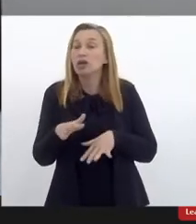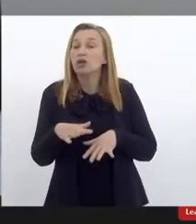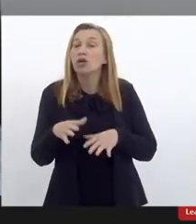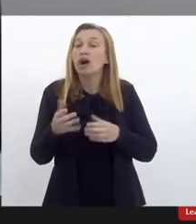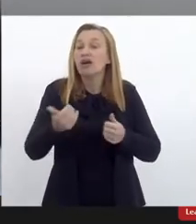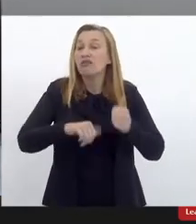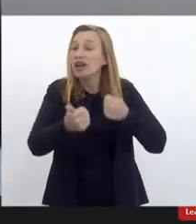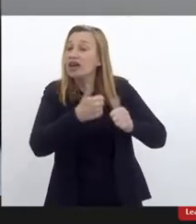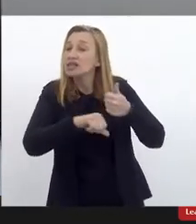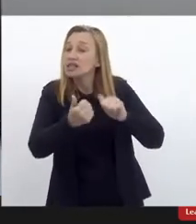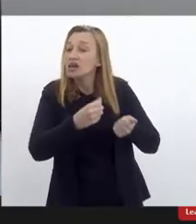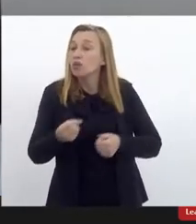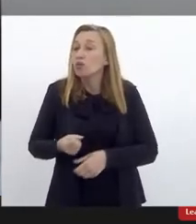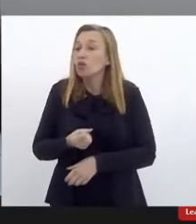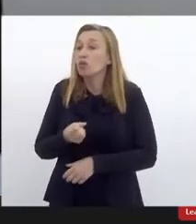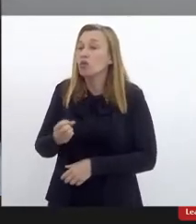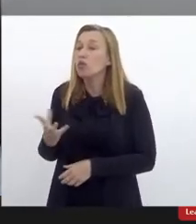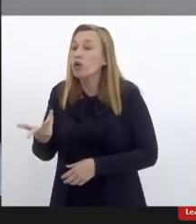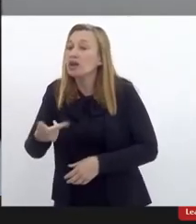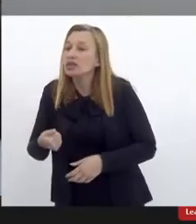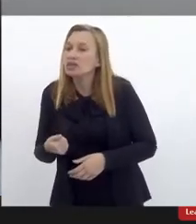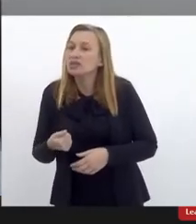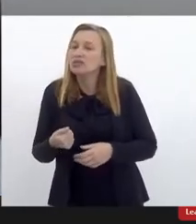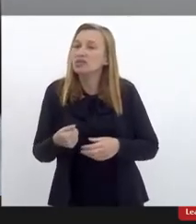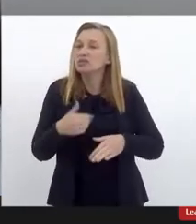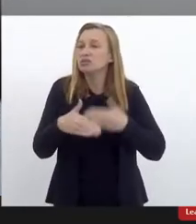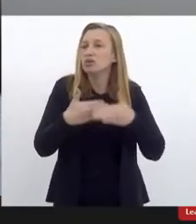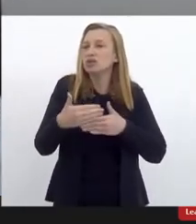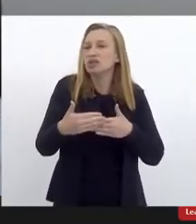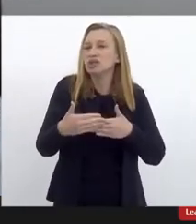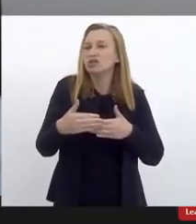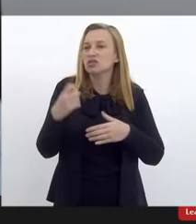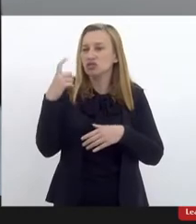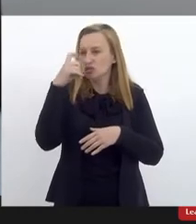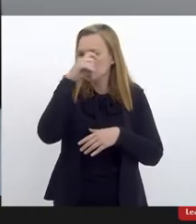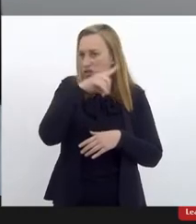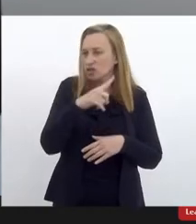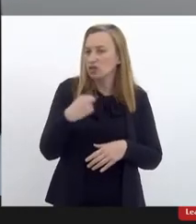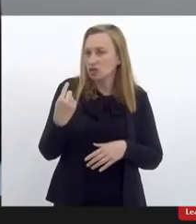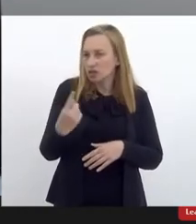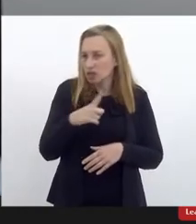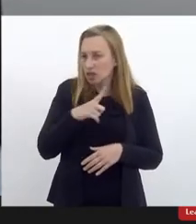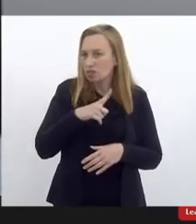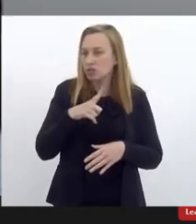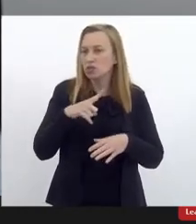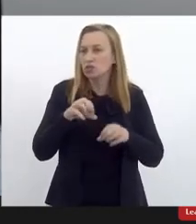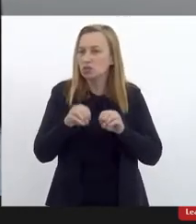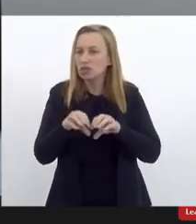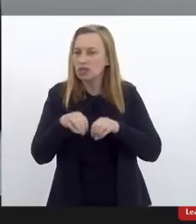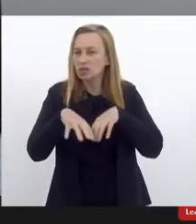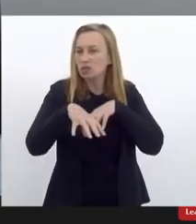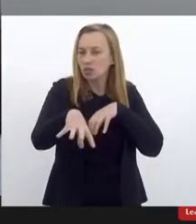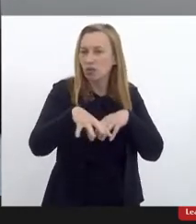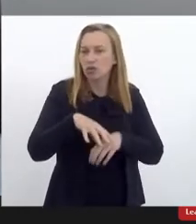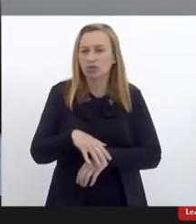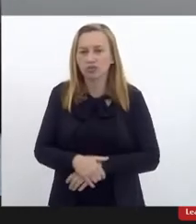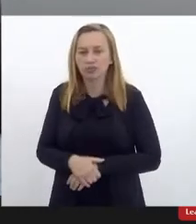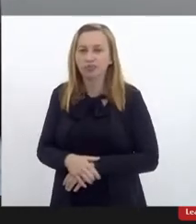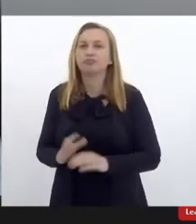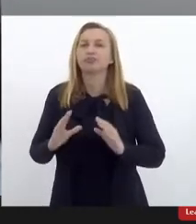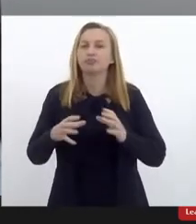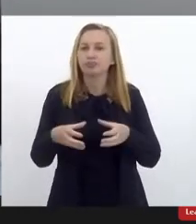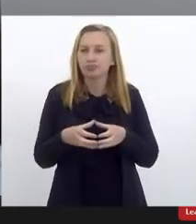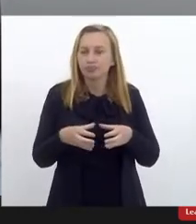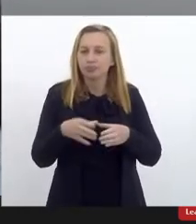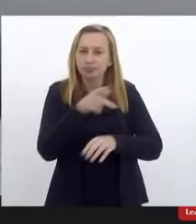avaliação qualitativa desse processo tão complexo que a gente ainda está enfrentando em relação ao ensino remoto? Quanto ao contínuo pedagógico, e você,